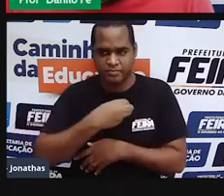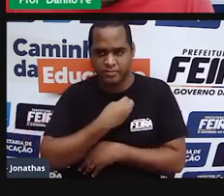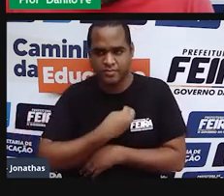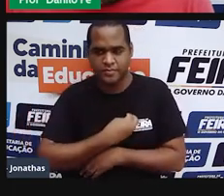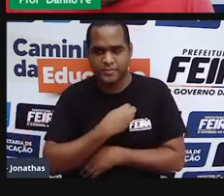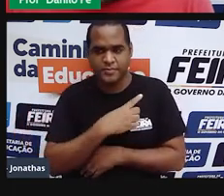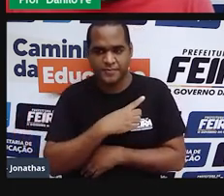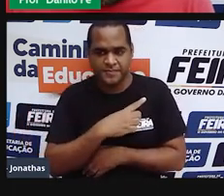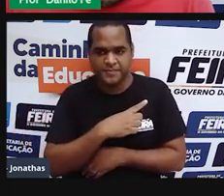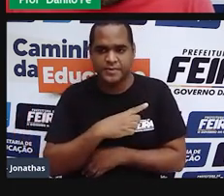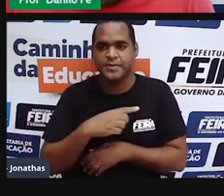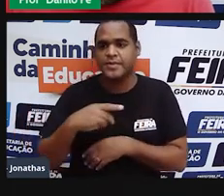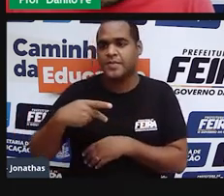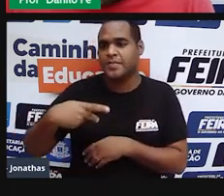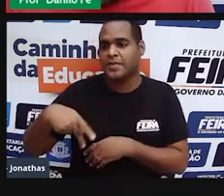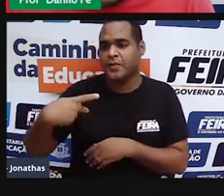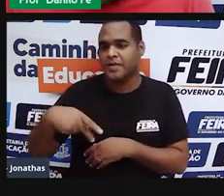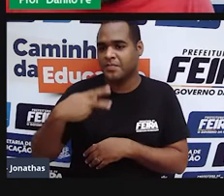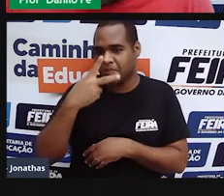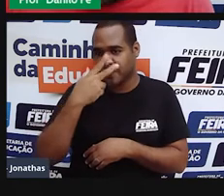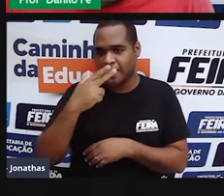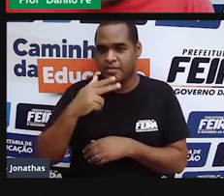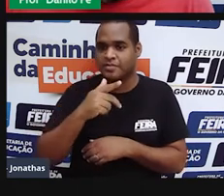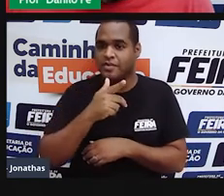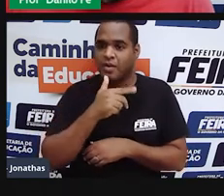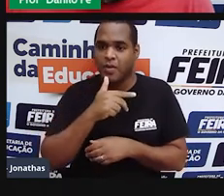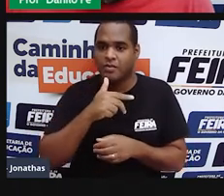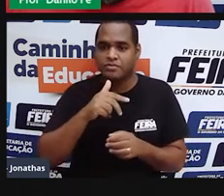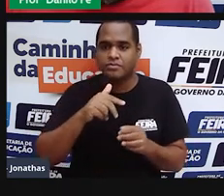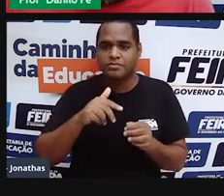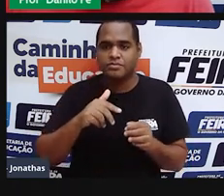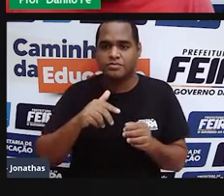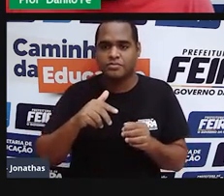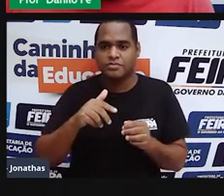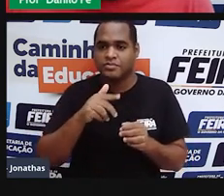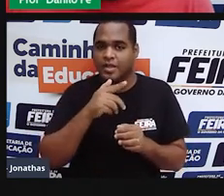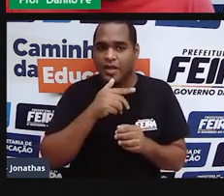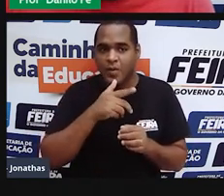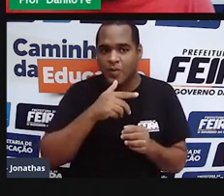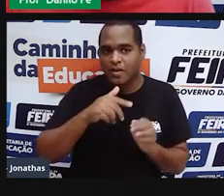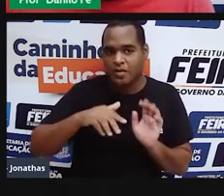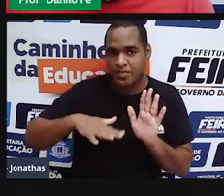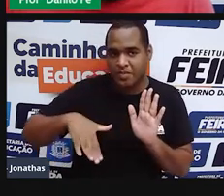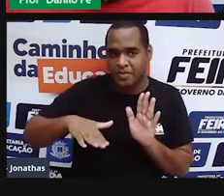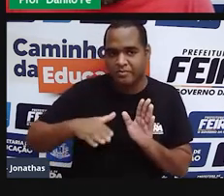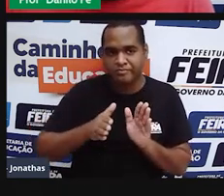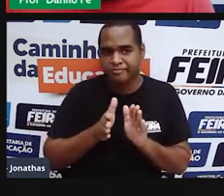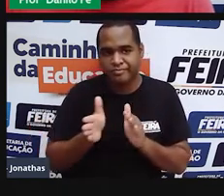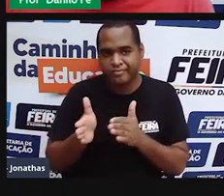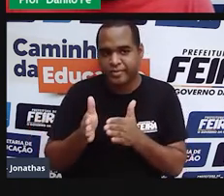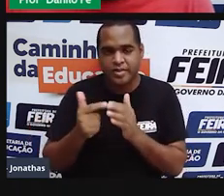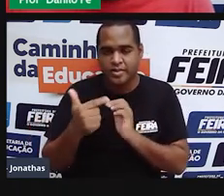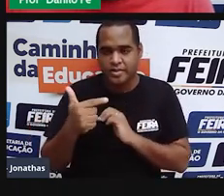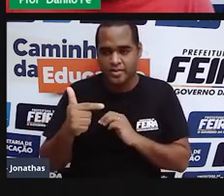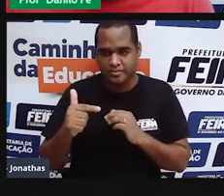o Paraguai ele não tem saída para o mar e ele é um Instagram